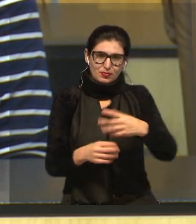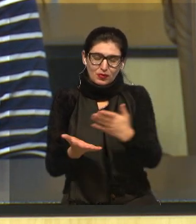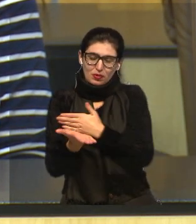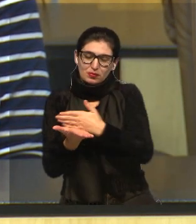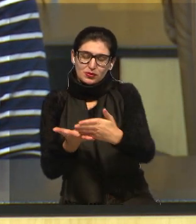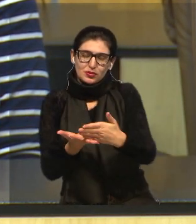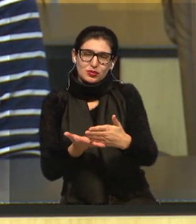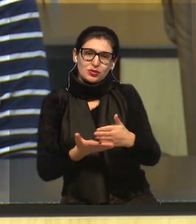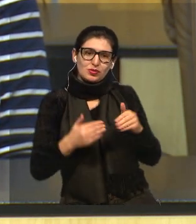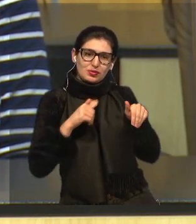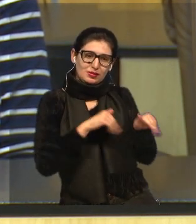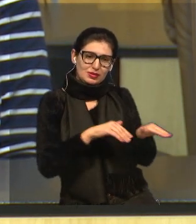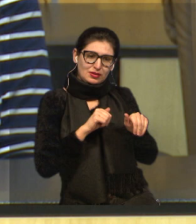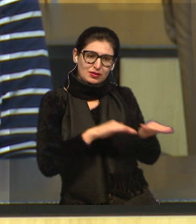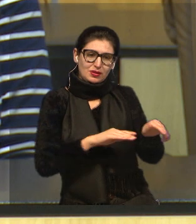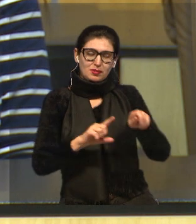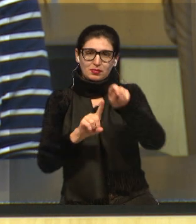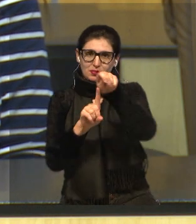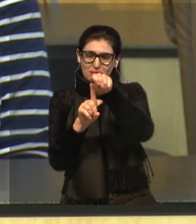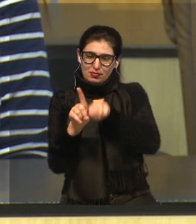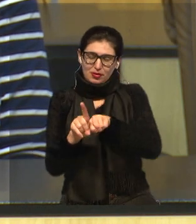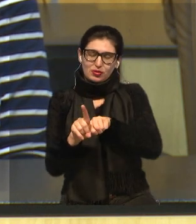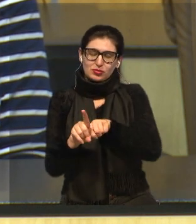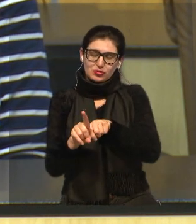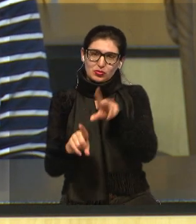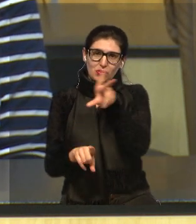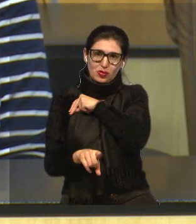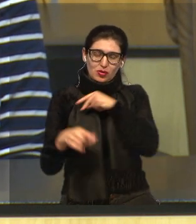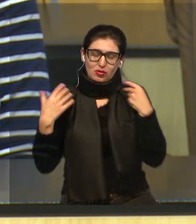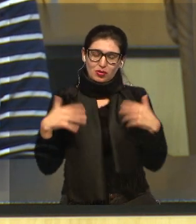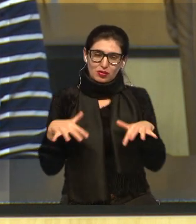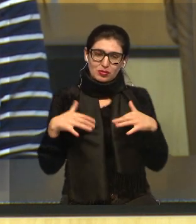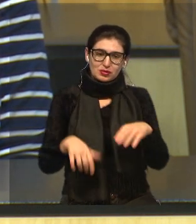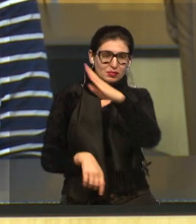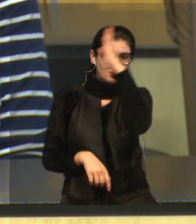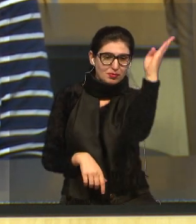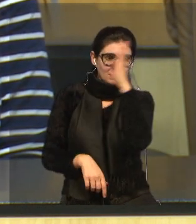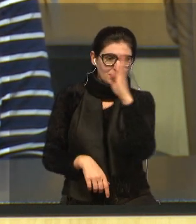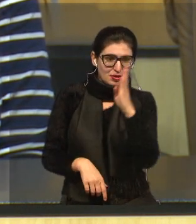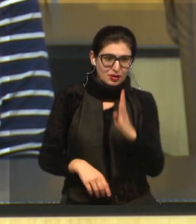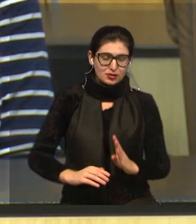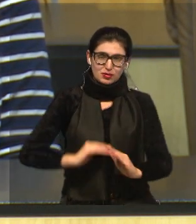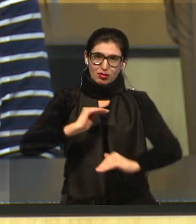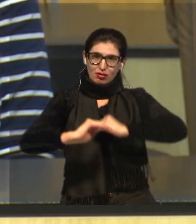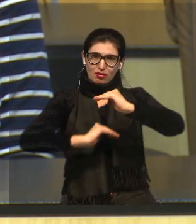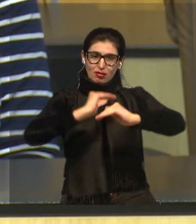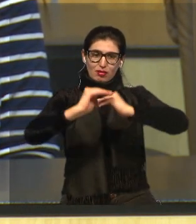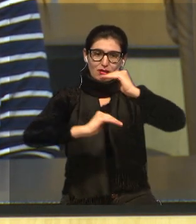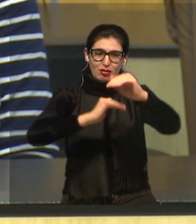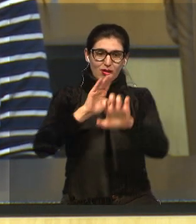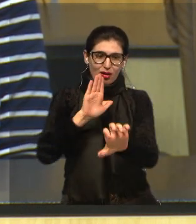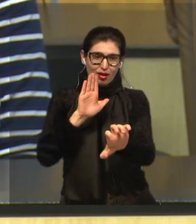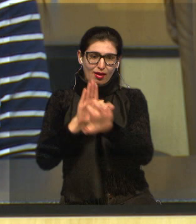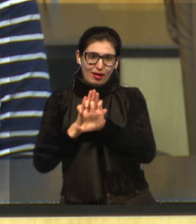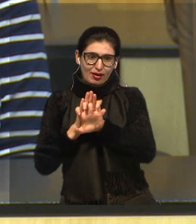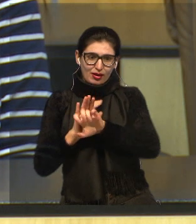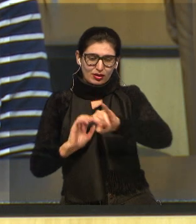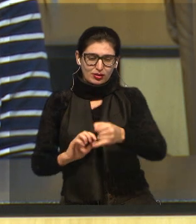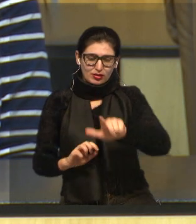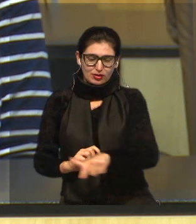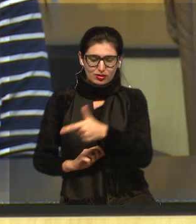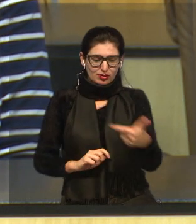setembro. Vejam bem que o Brasil já se avançou e se adiantou com o ECA, que é de julho